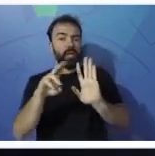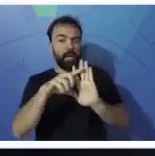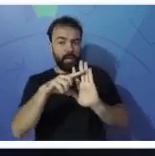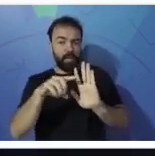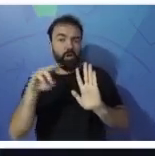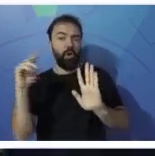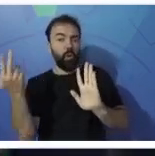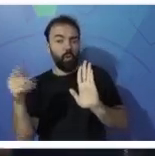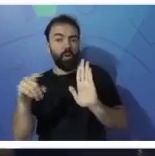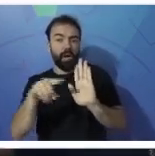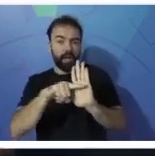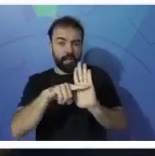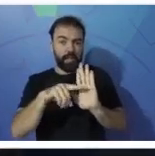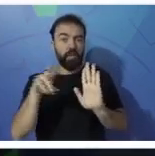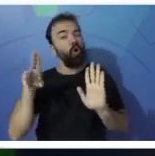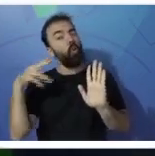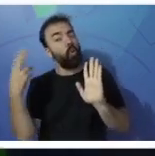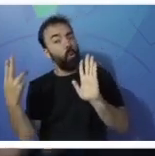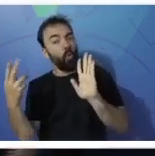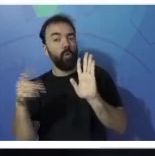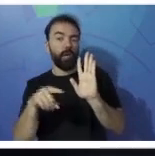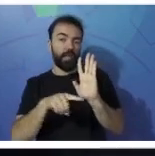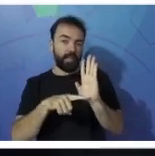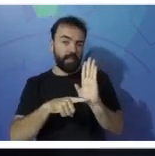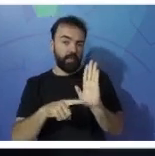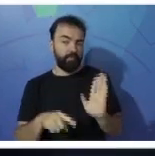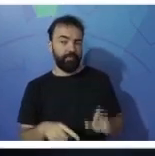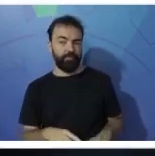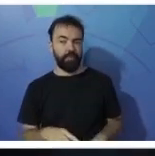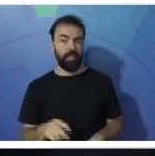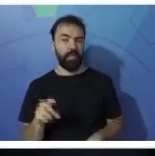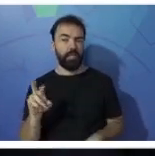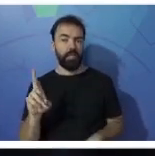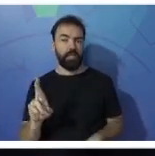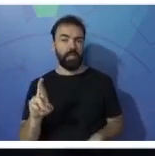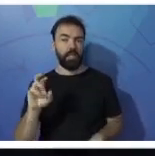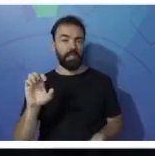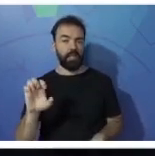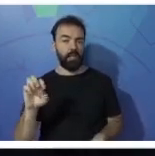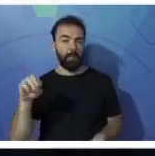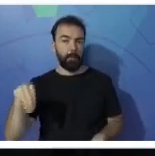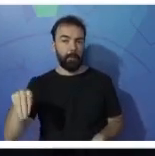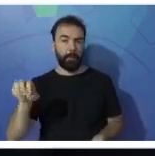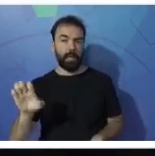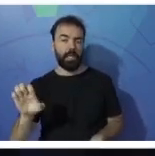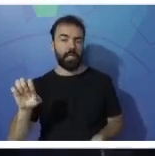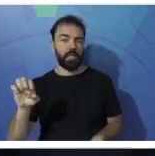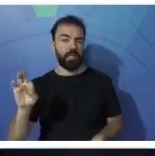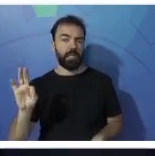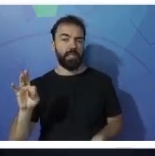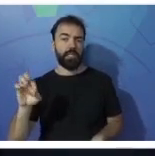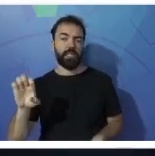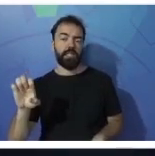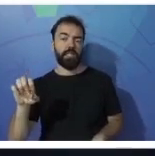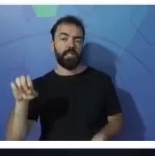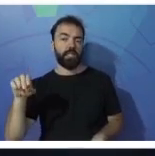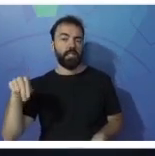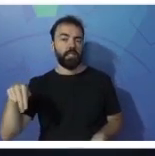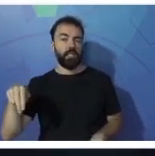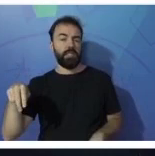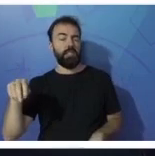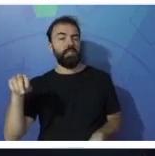no final de uma carta. E o que é remetente, professora? Vamos lembrar, remetente é a pessoa que